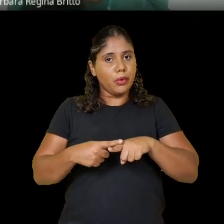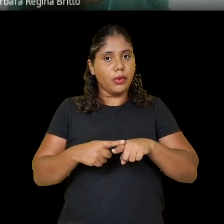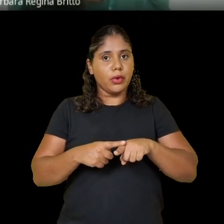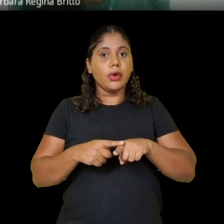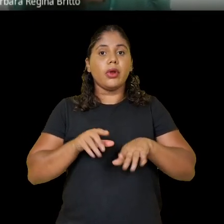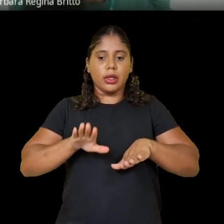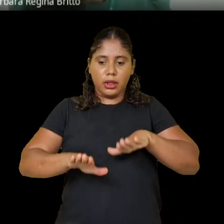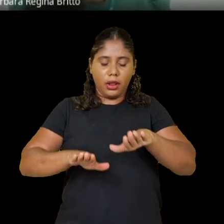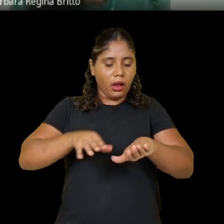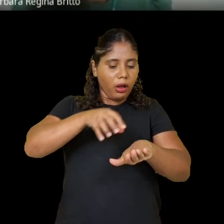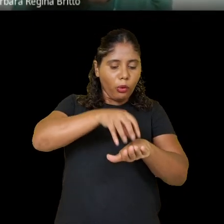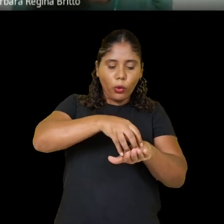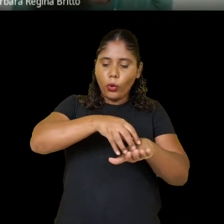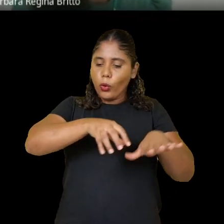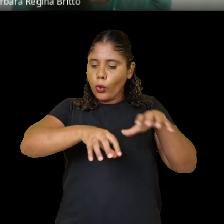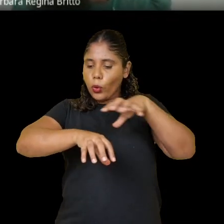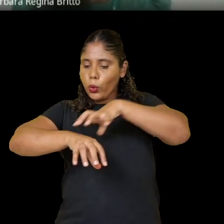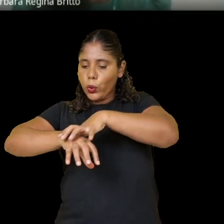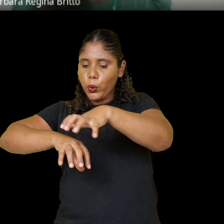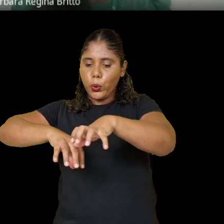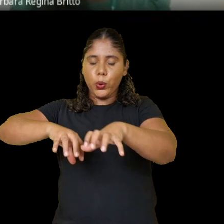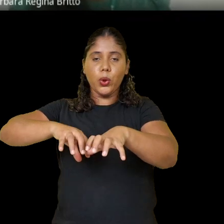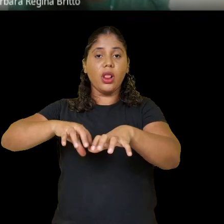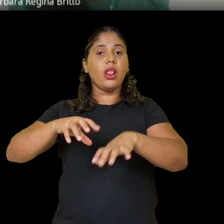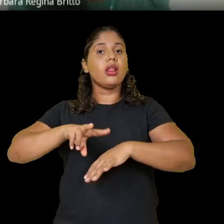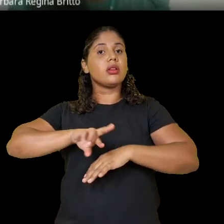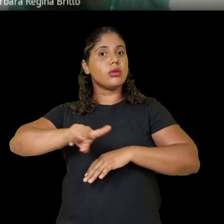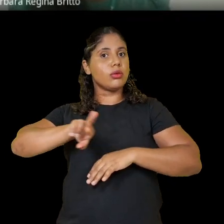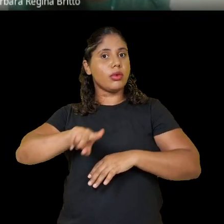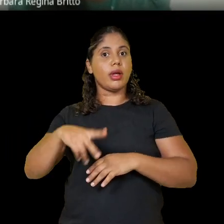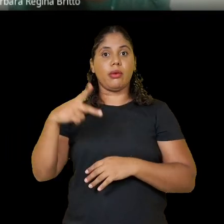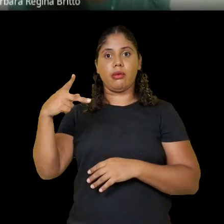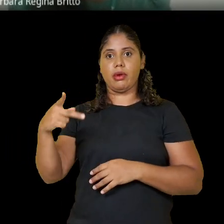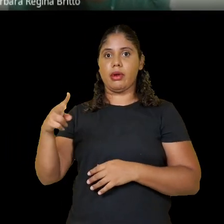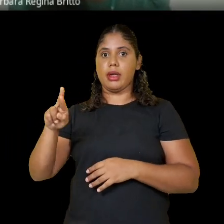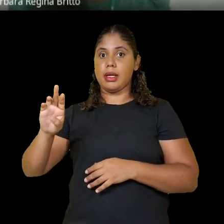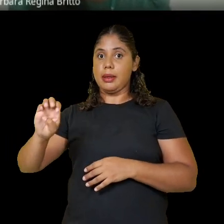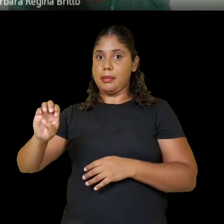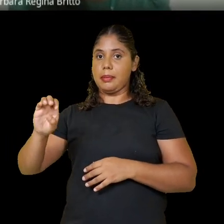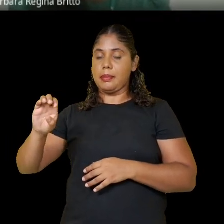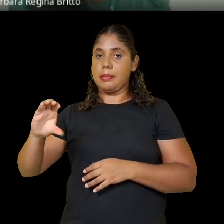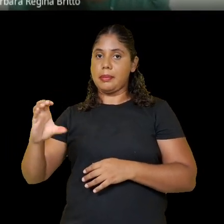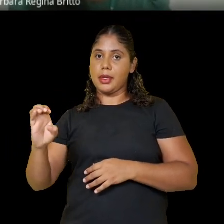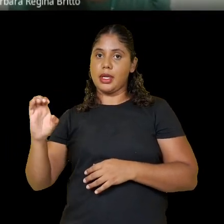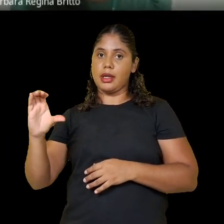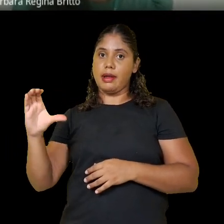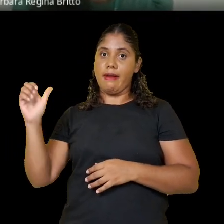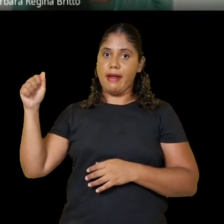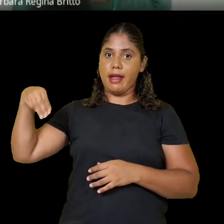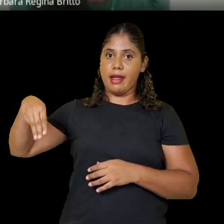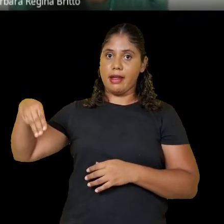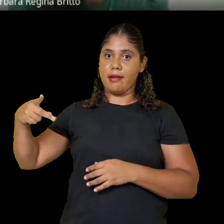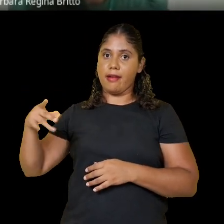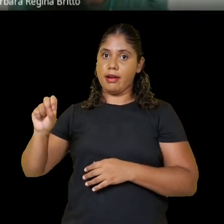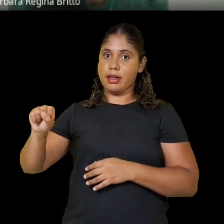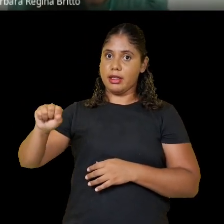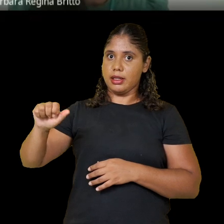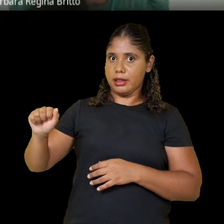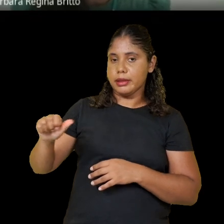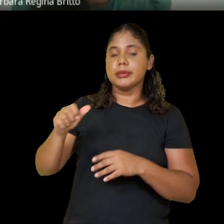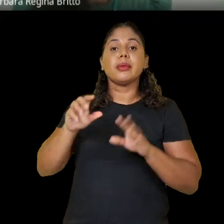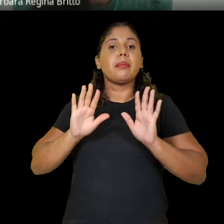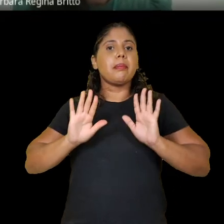é importante também a gente verificar essas questões diferenciais do que está sendo fisiologia